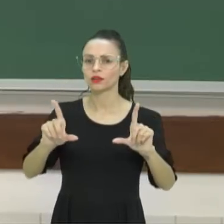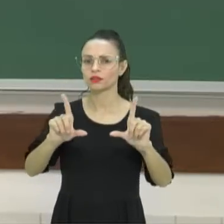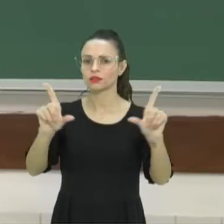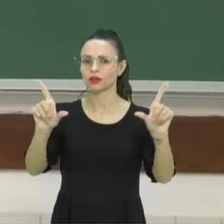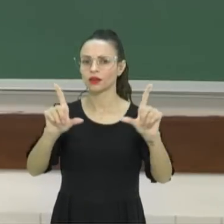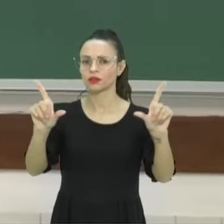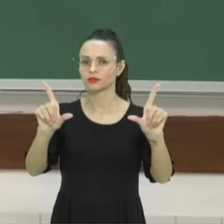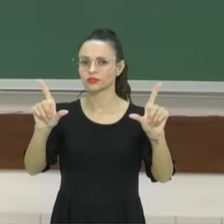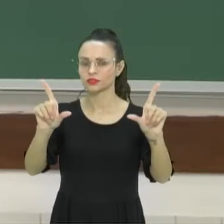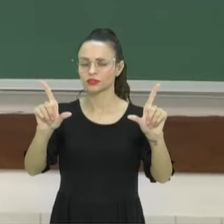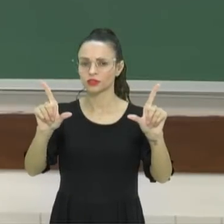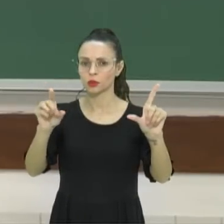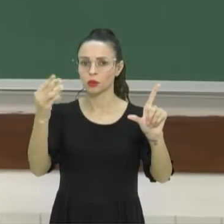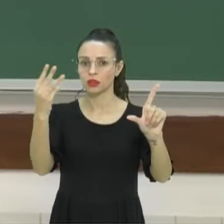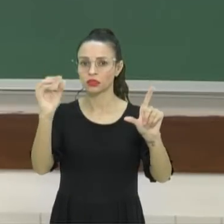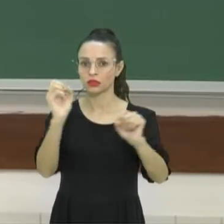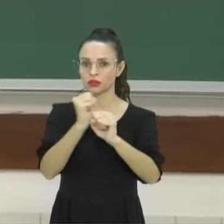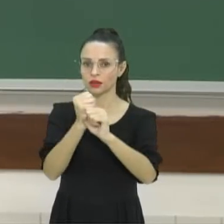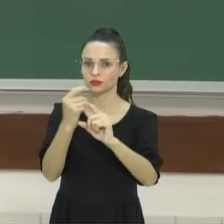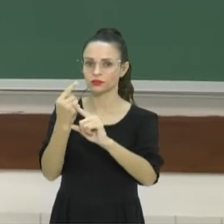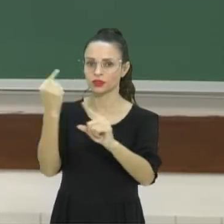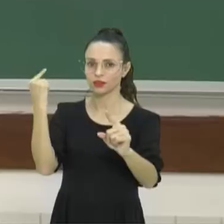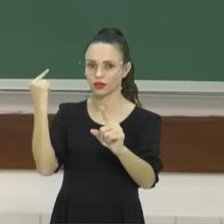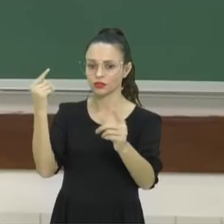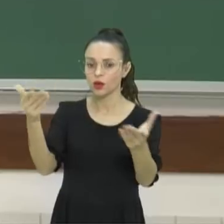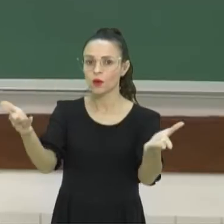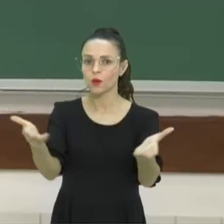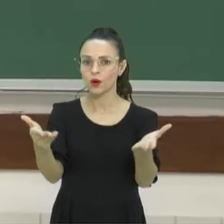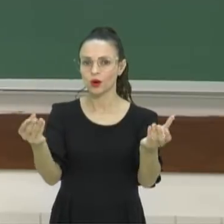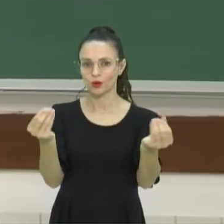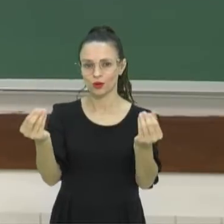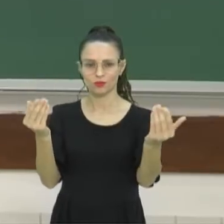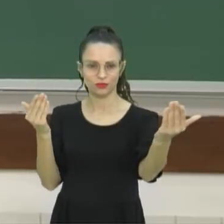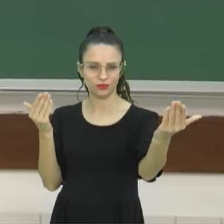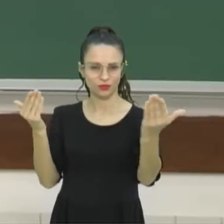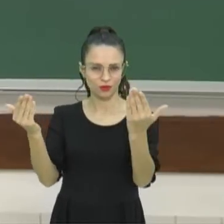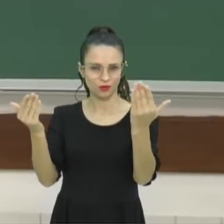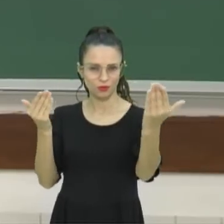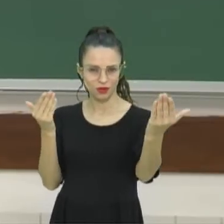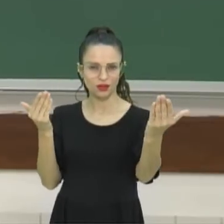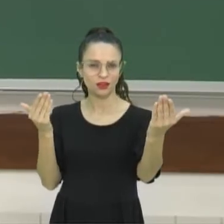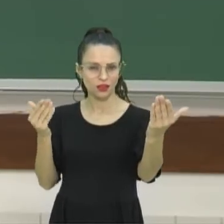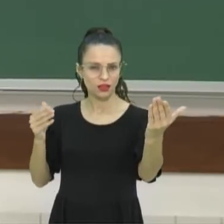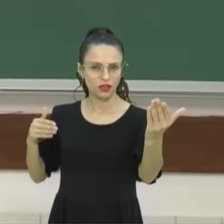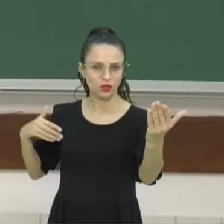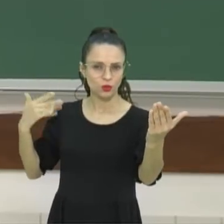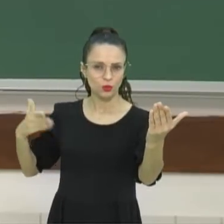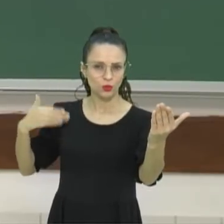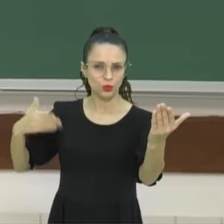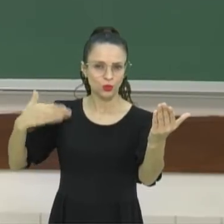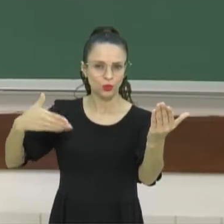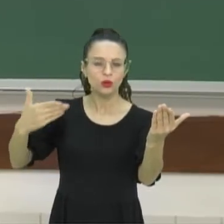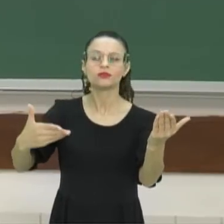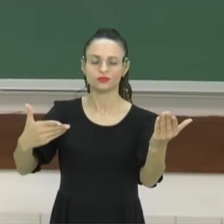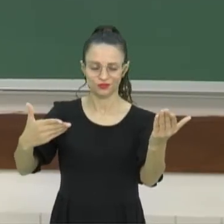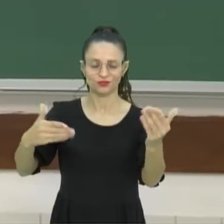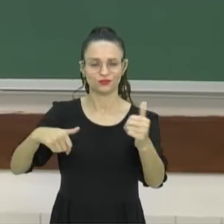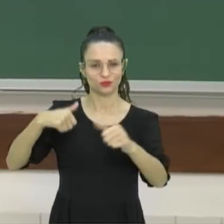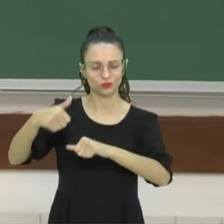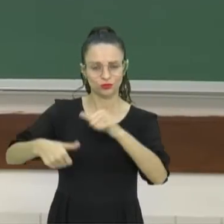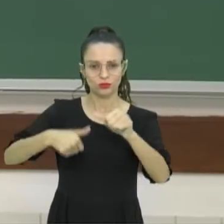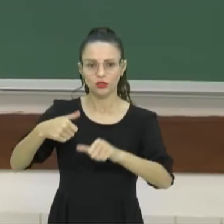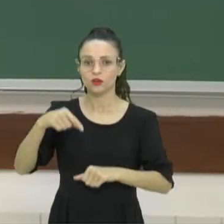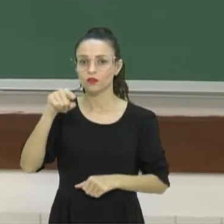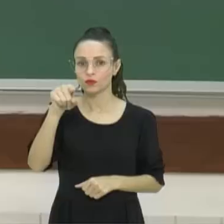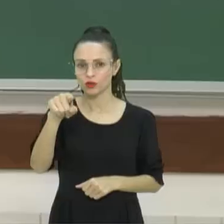televisão há 30 anos atrás e como é a televisão hoje. Olha o quanto que ela evoluiu. Mesmo você que